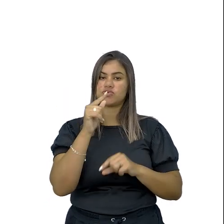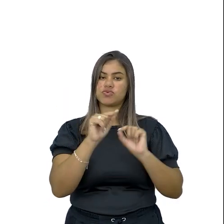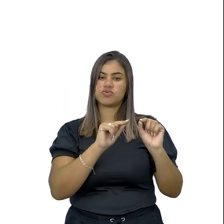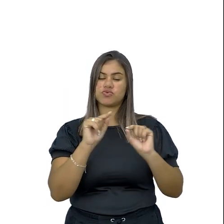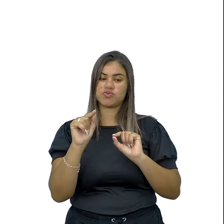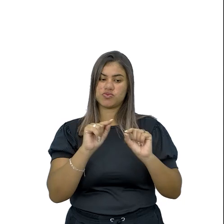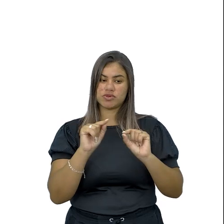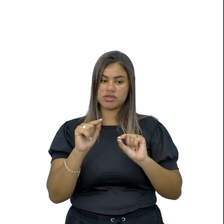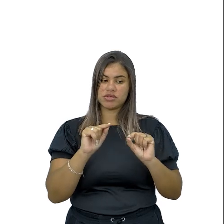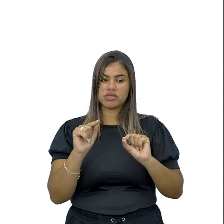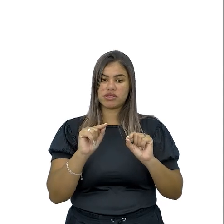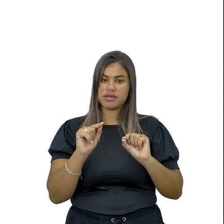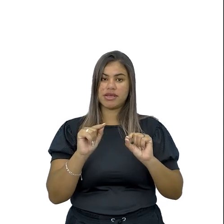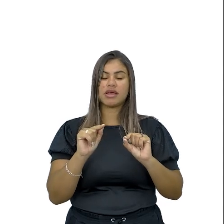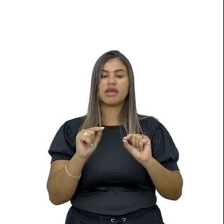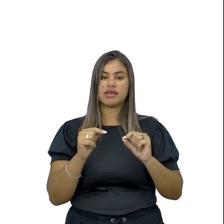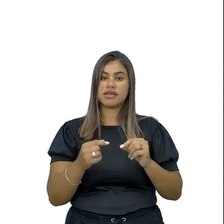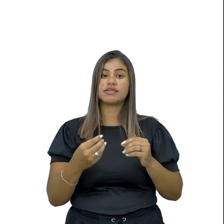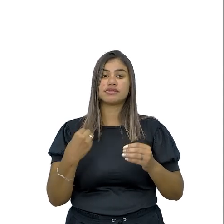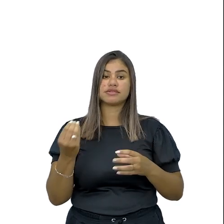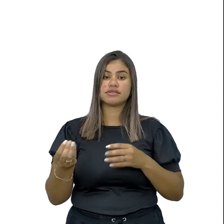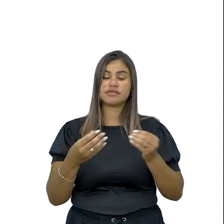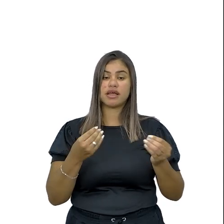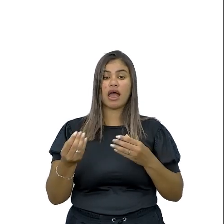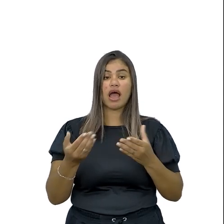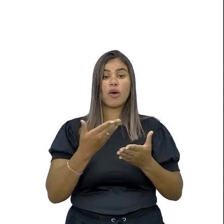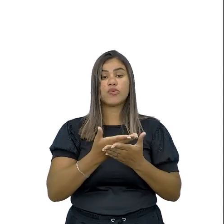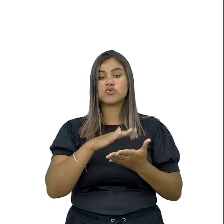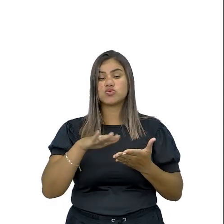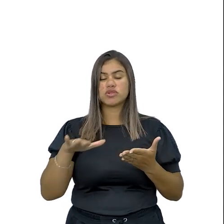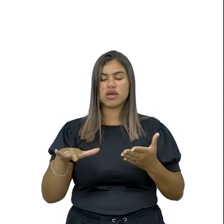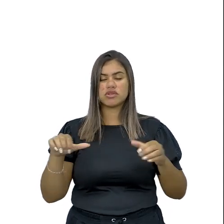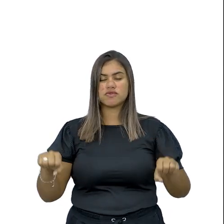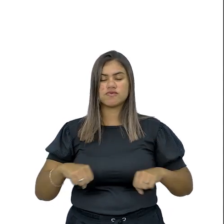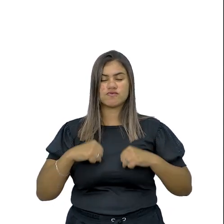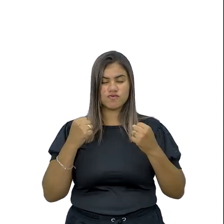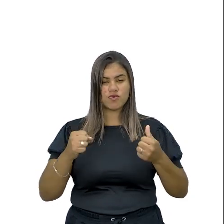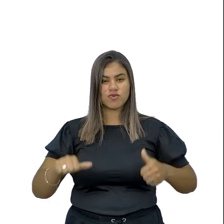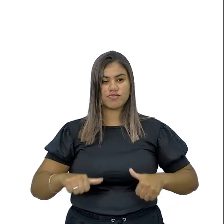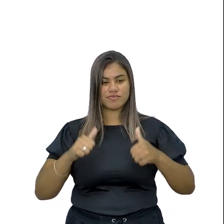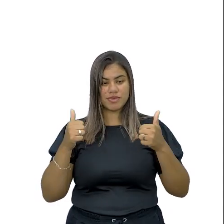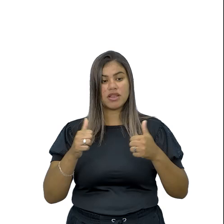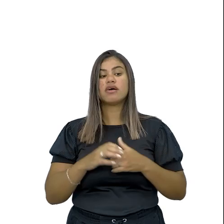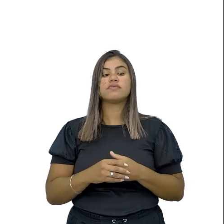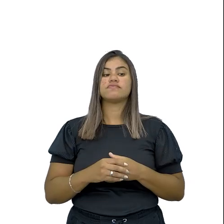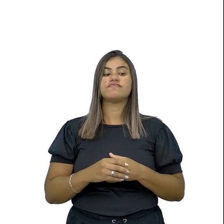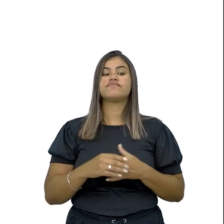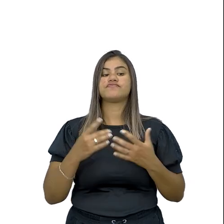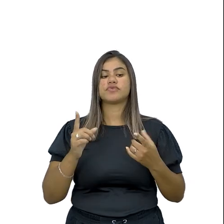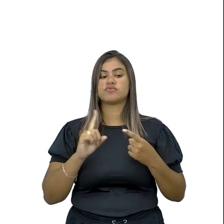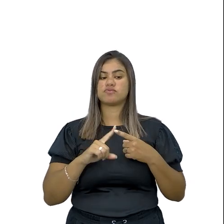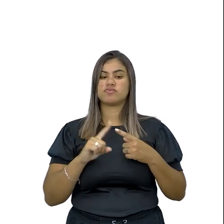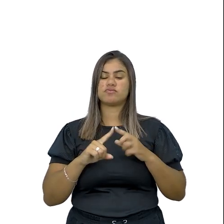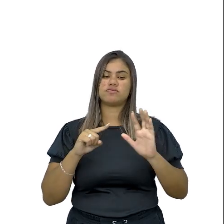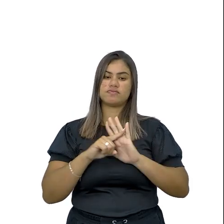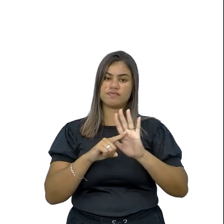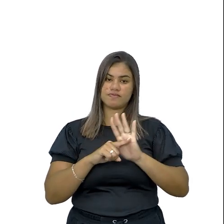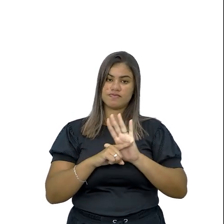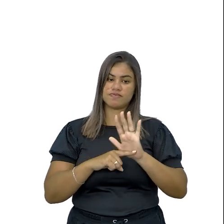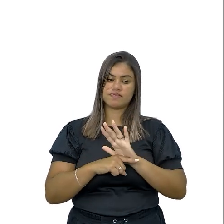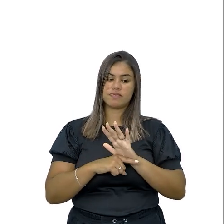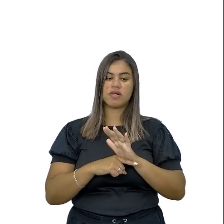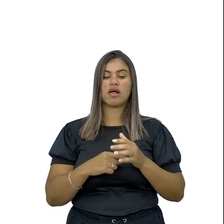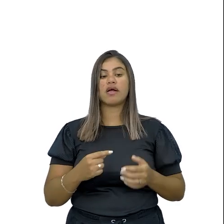extrair disso e entregar para o nosso estudante aquilo que a gente tem de melhor. Então, no item 1 é investigação. A partir de